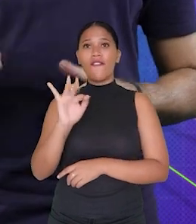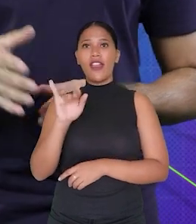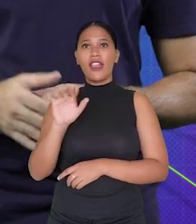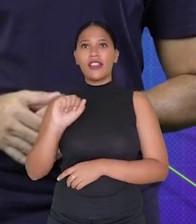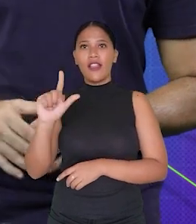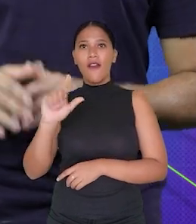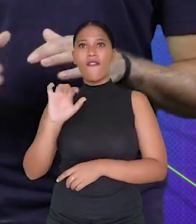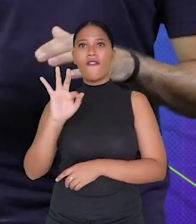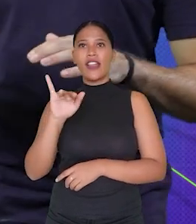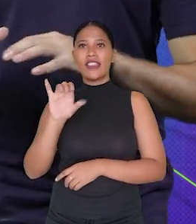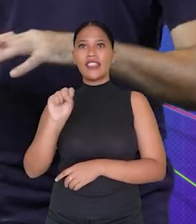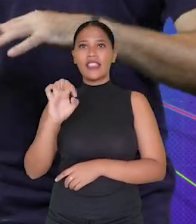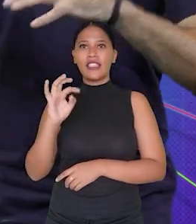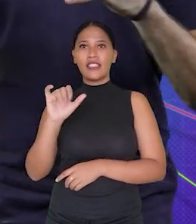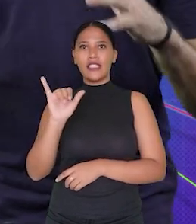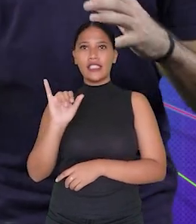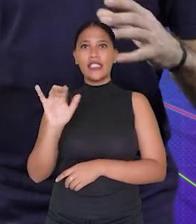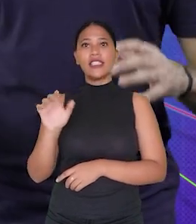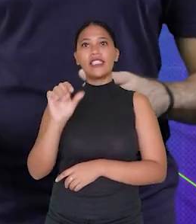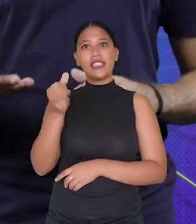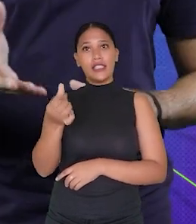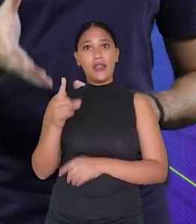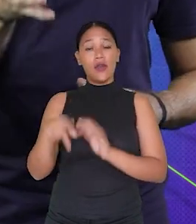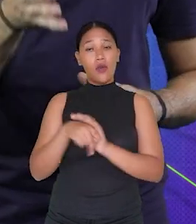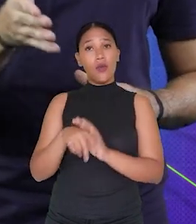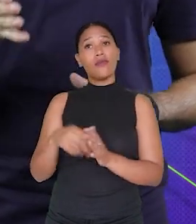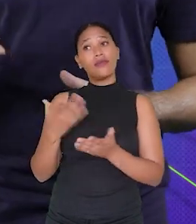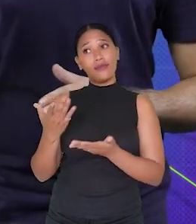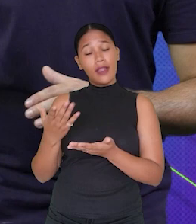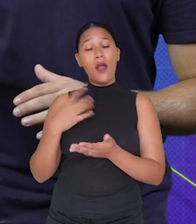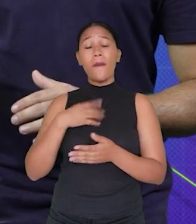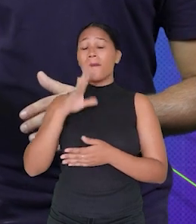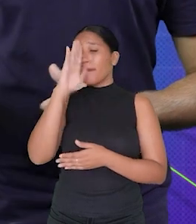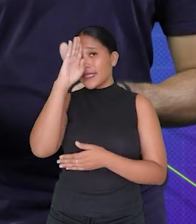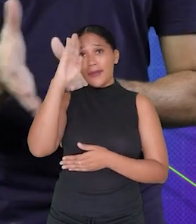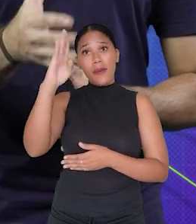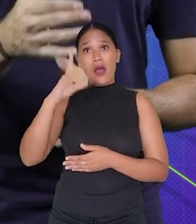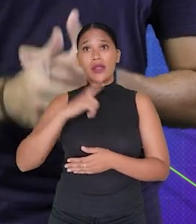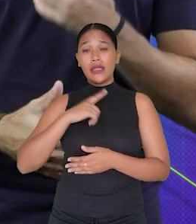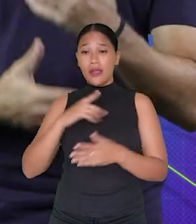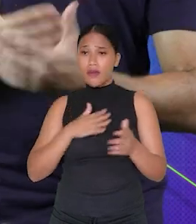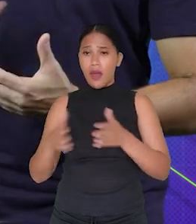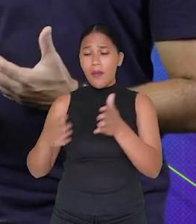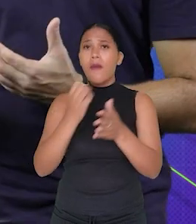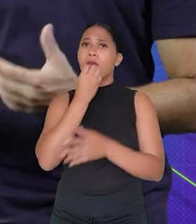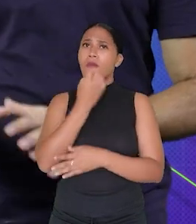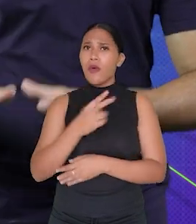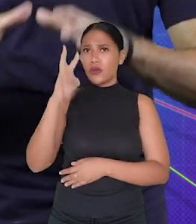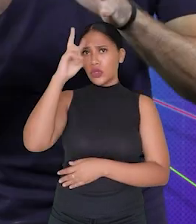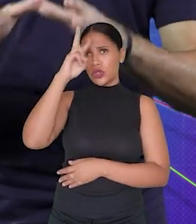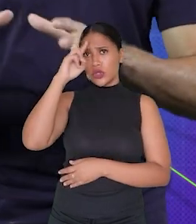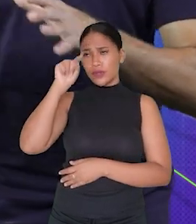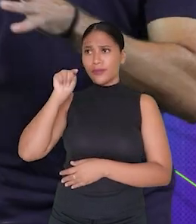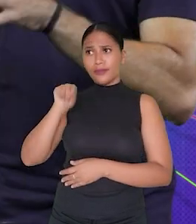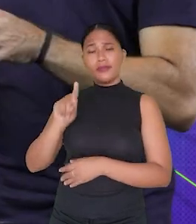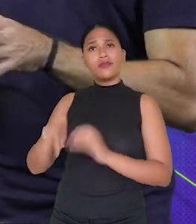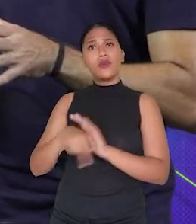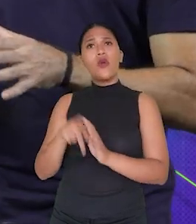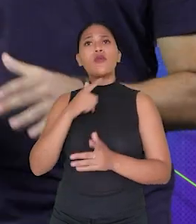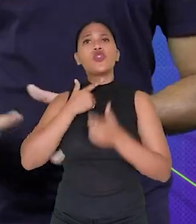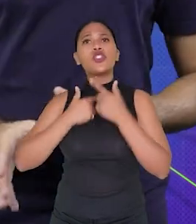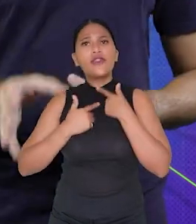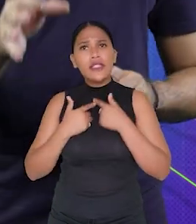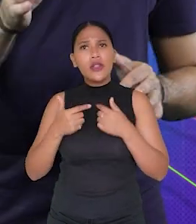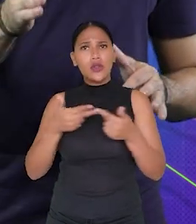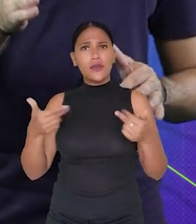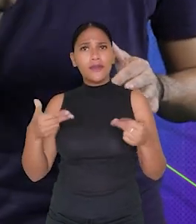Fantasy VI. Kefka é o vilão principal do jogo Final Fantasy VI e tem uma jornada bem desenvolvida, explorando suas